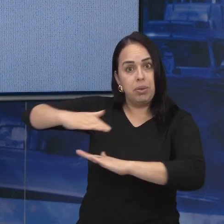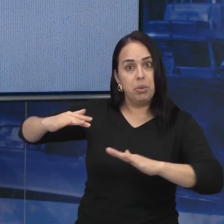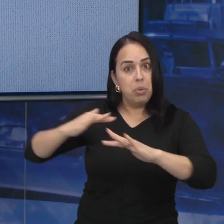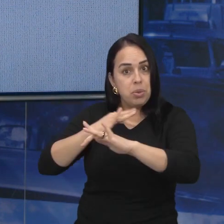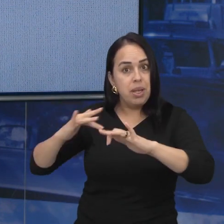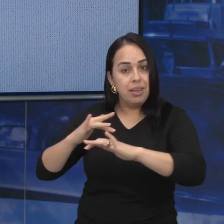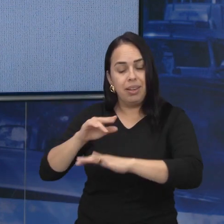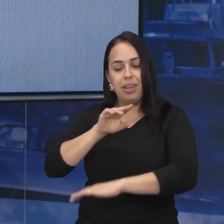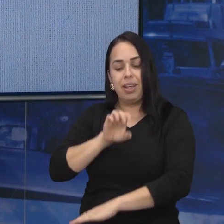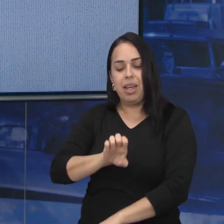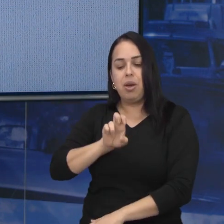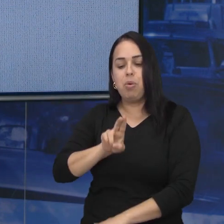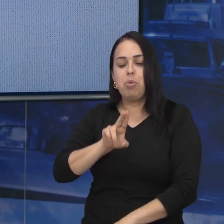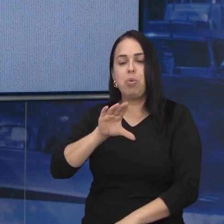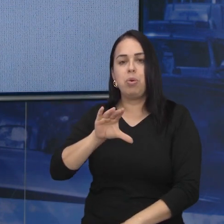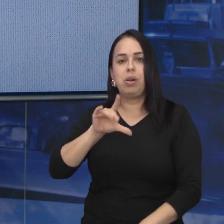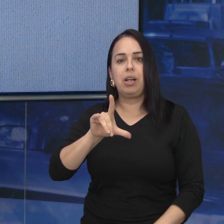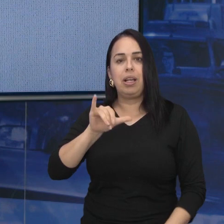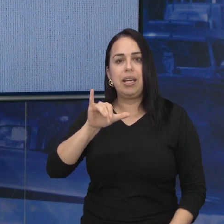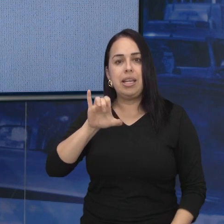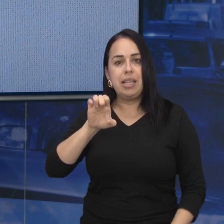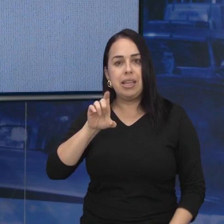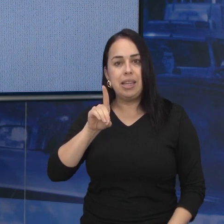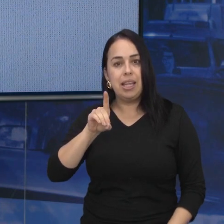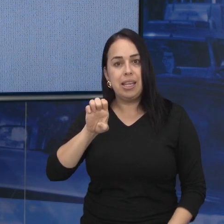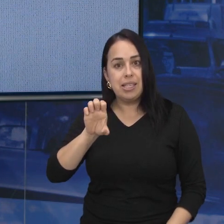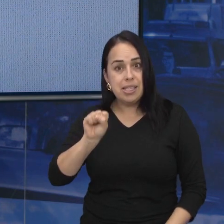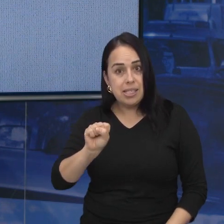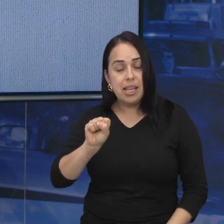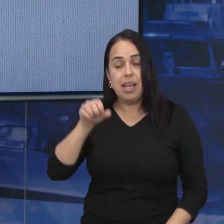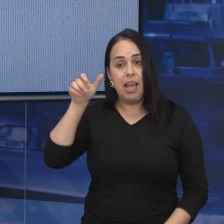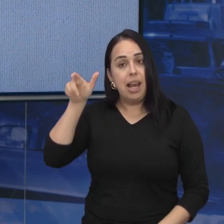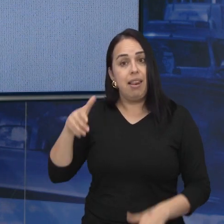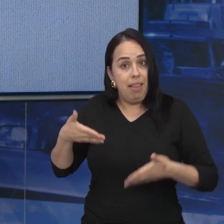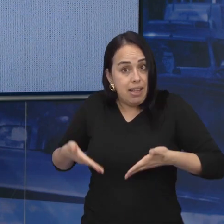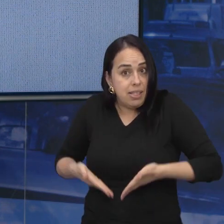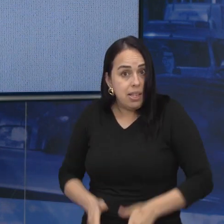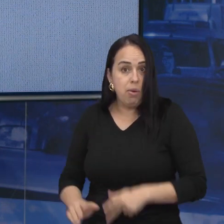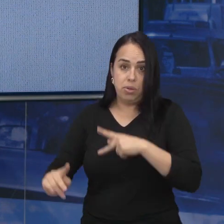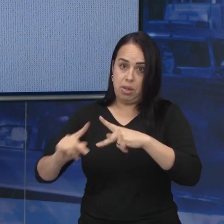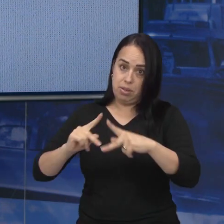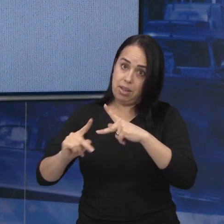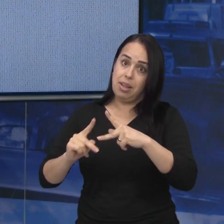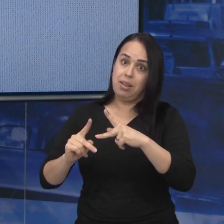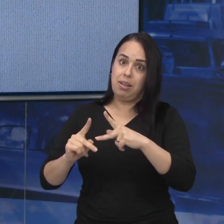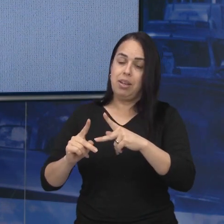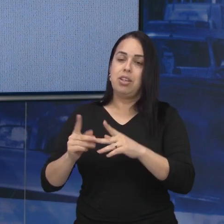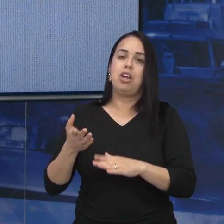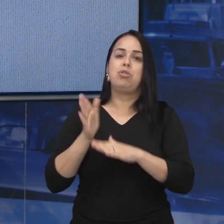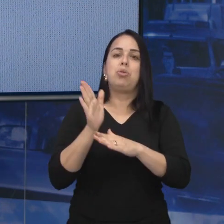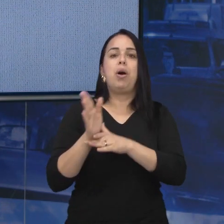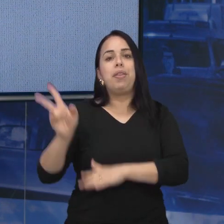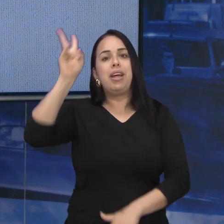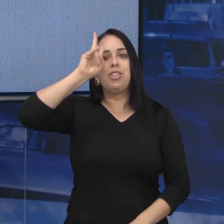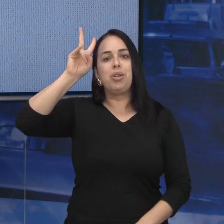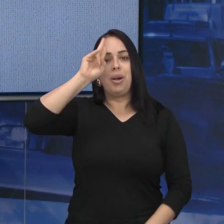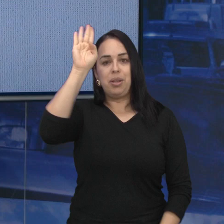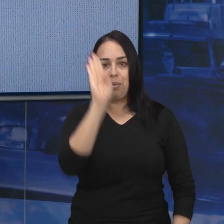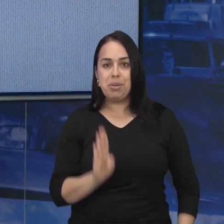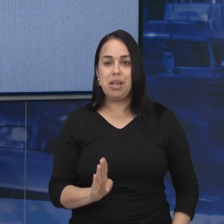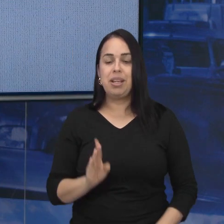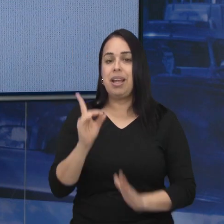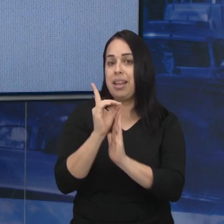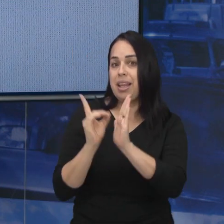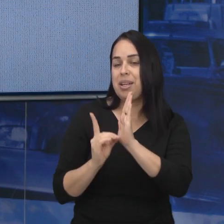da cidade recebeu o nome de Euclides Miragaia, jovem que nasceu no município e entrou para a história do país na década